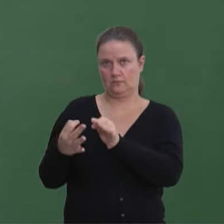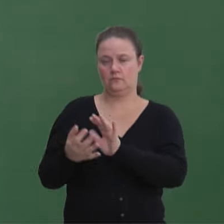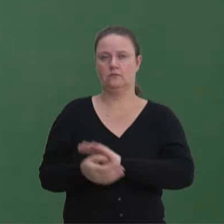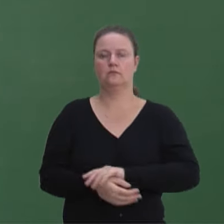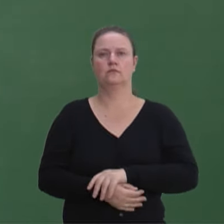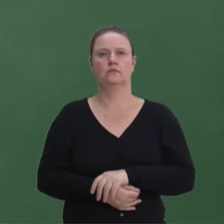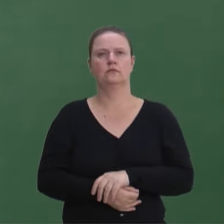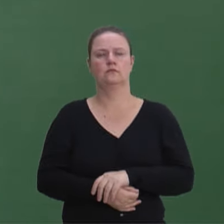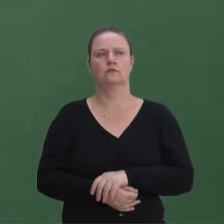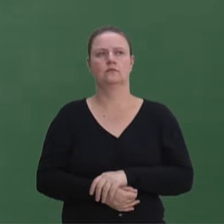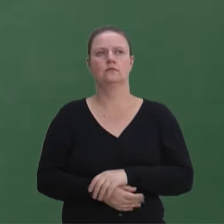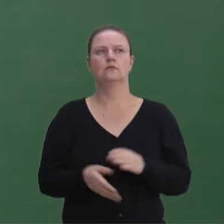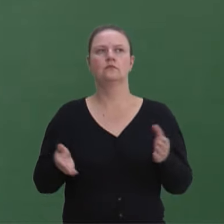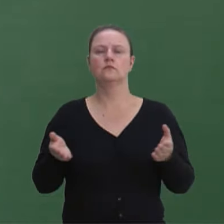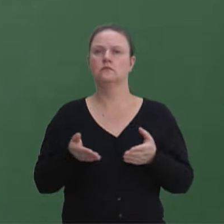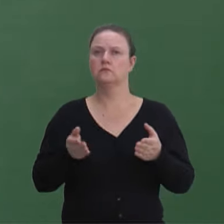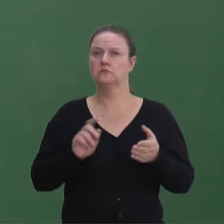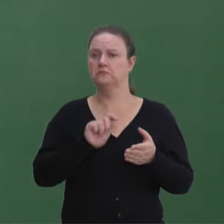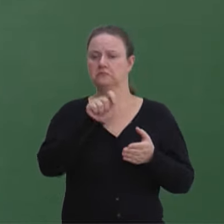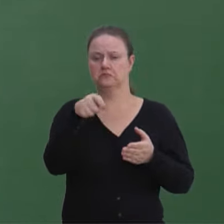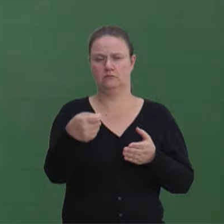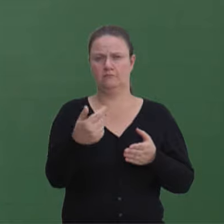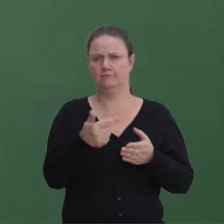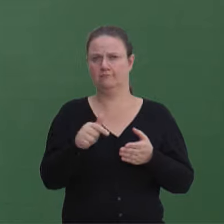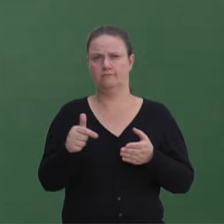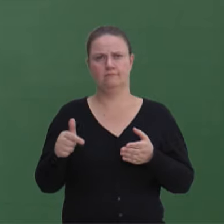Aqui não precisa aparecer o sinal.